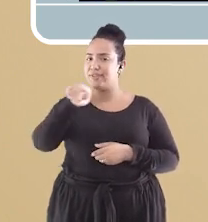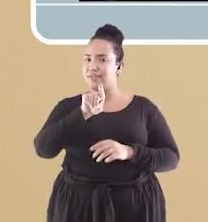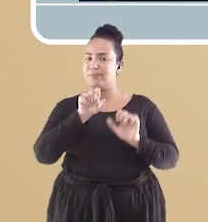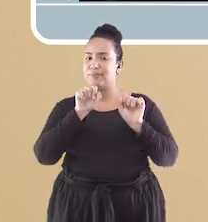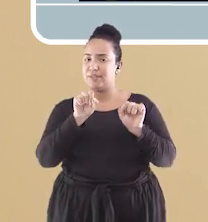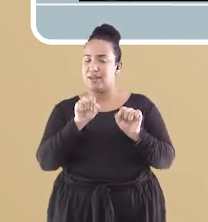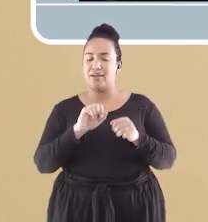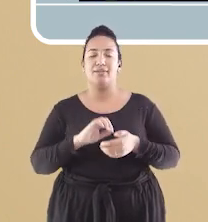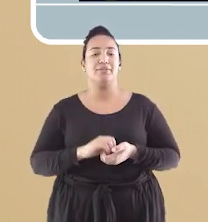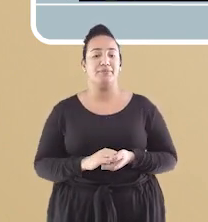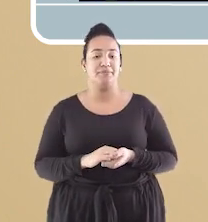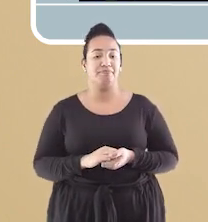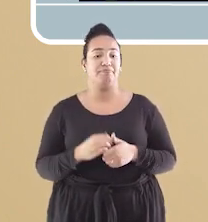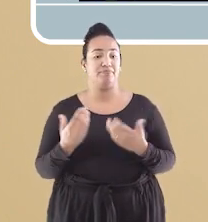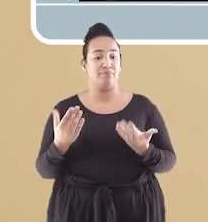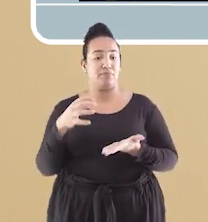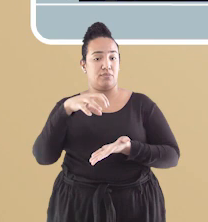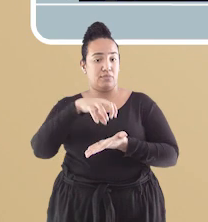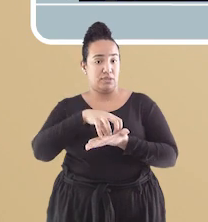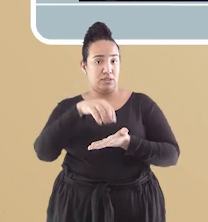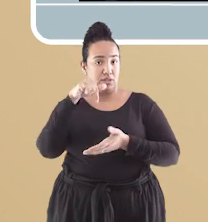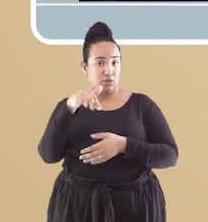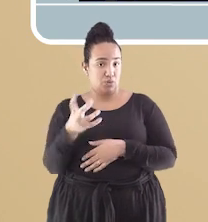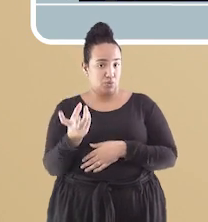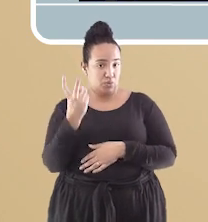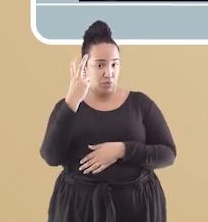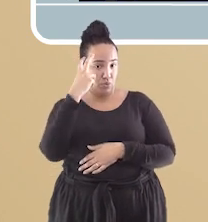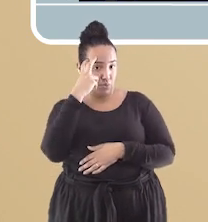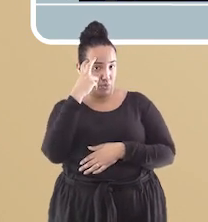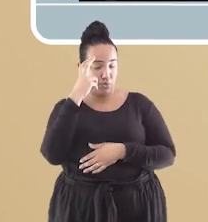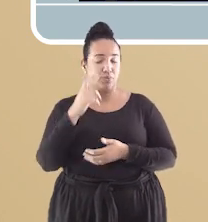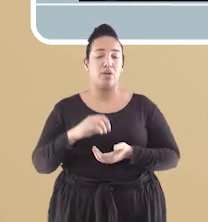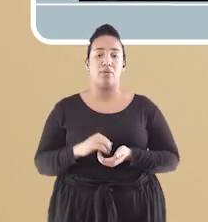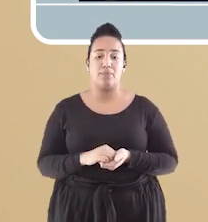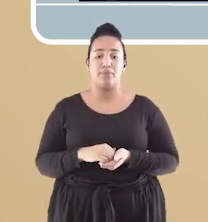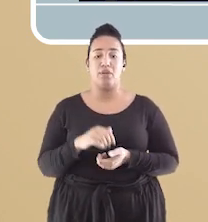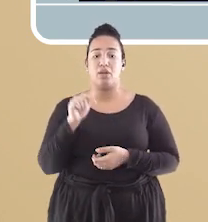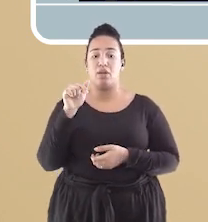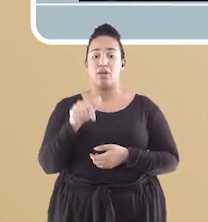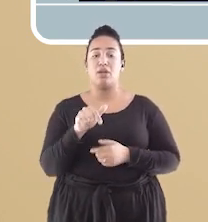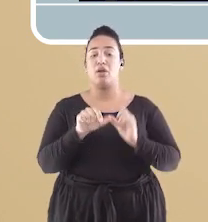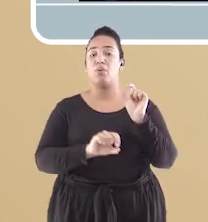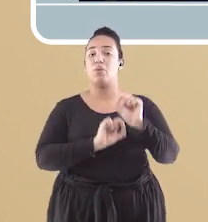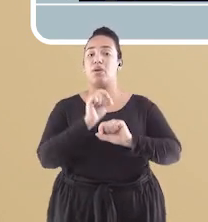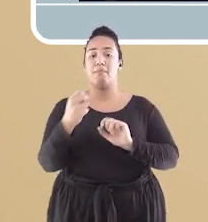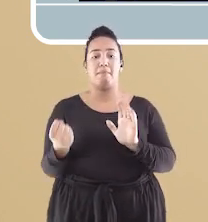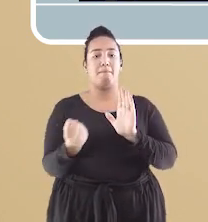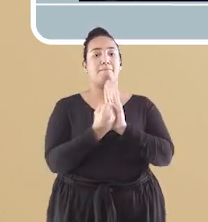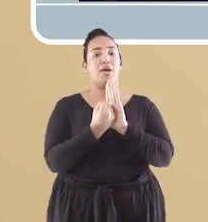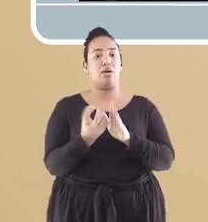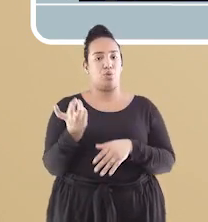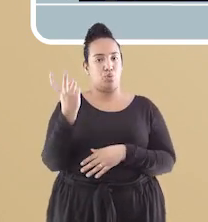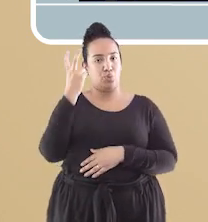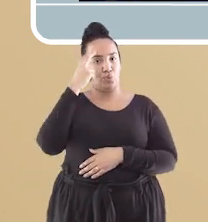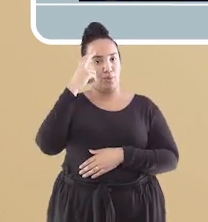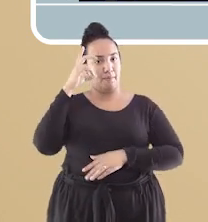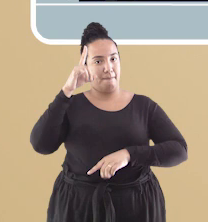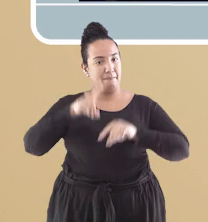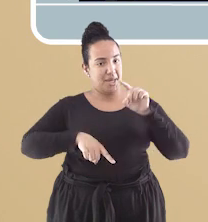oportunidade. O Centro Cultural Frei Ubaldo Favagalo da Civitella del Tronto é, portanto, um patrimônio